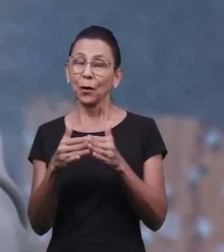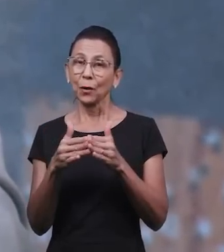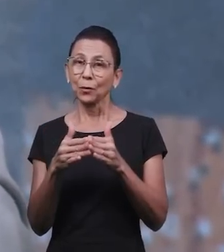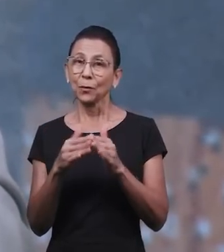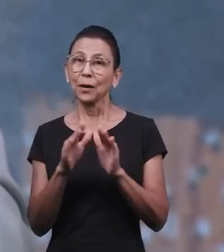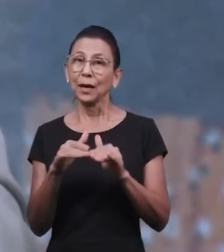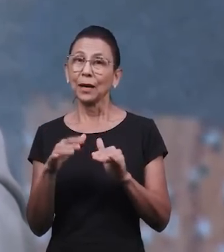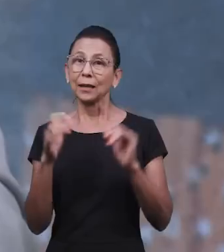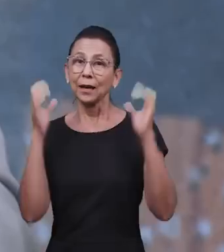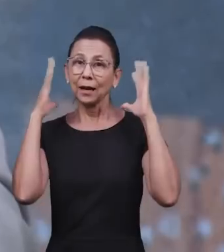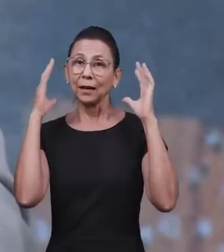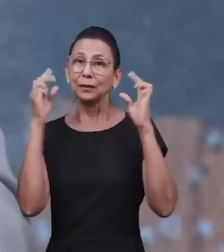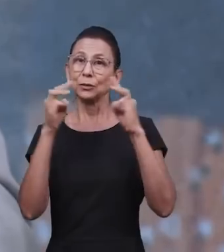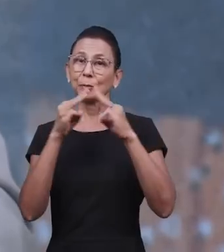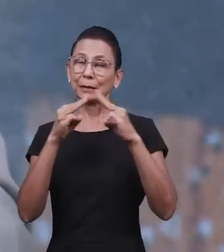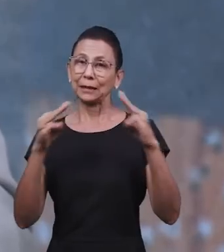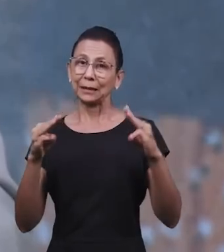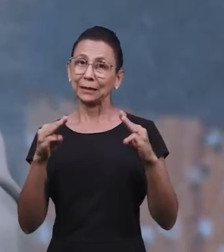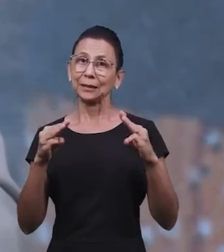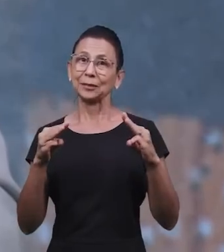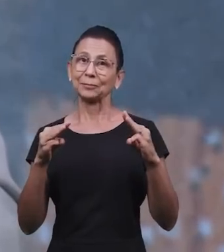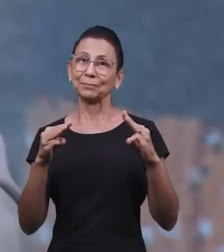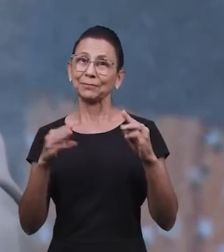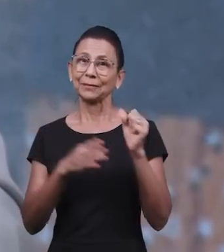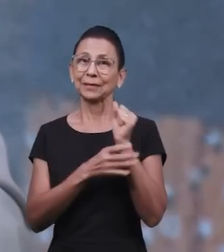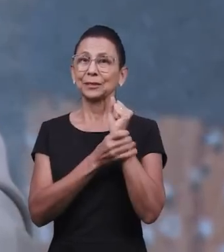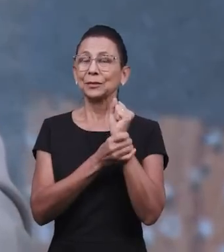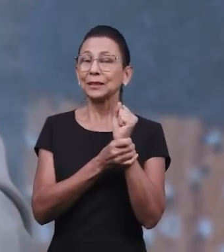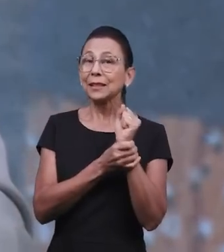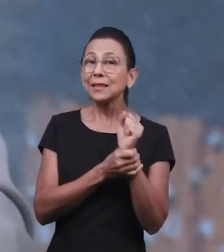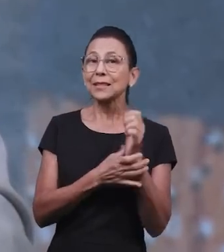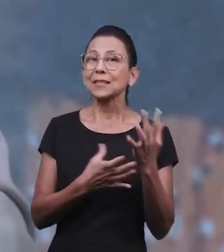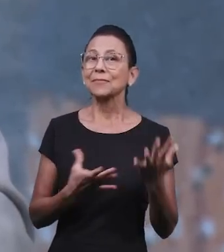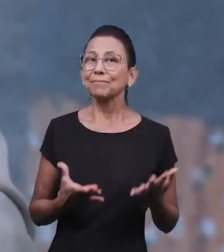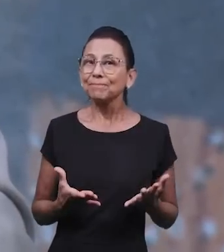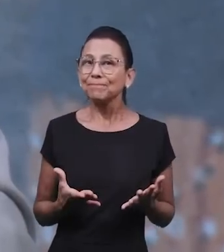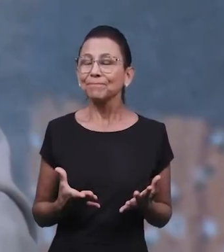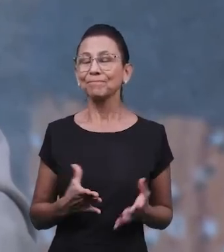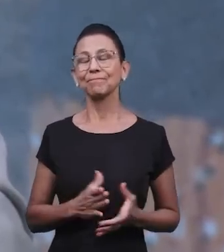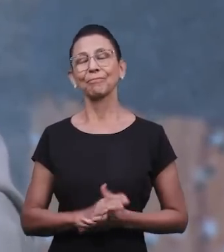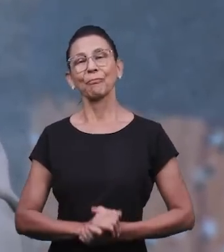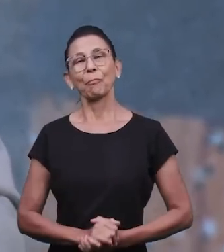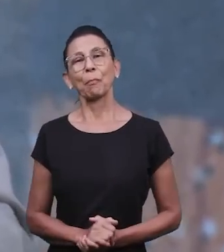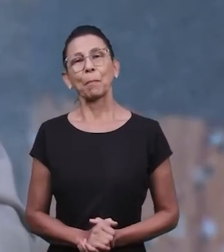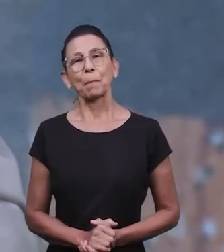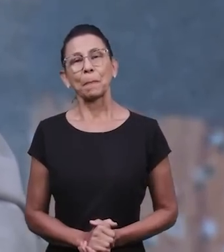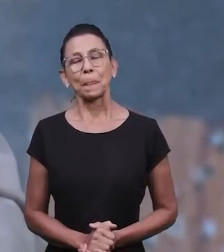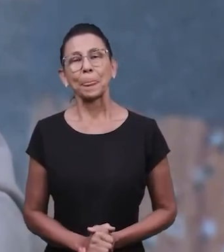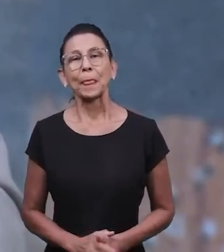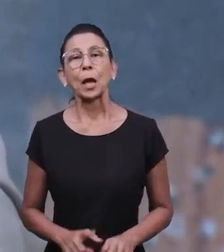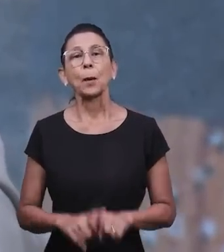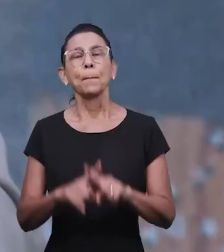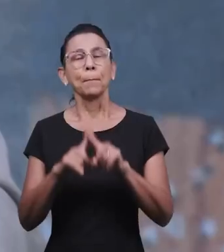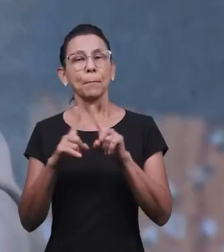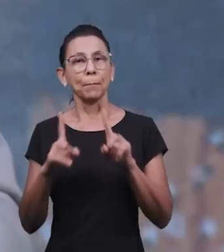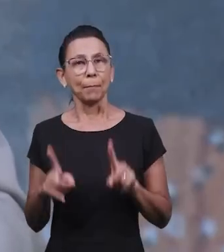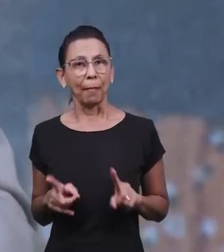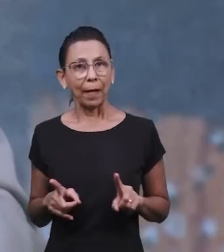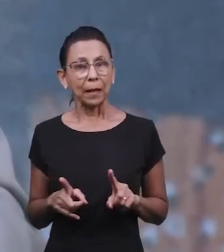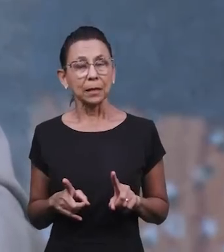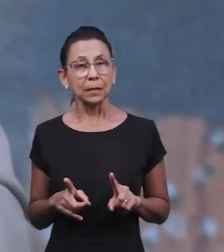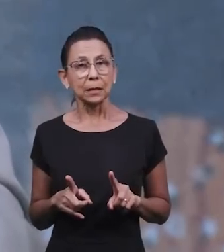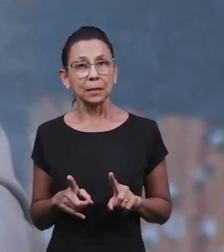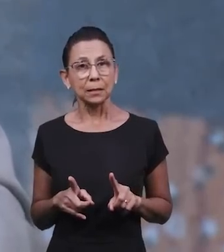mas o que isso nos traz, na medida em que ela é bem utilizada, inclusive para